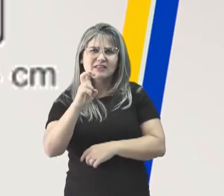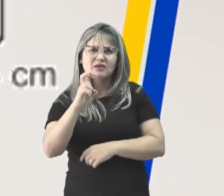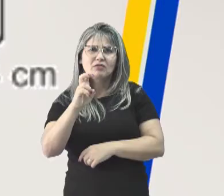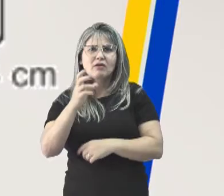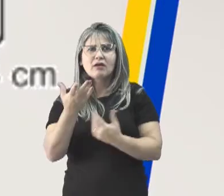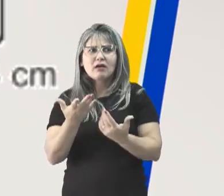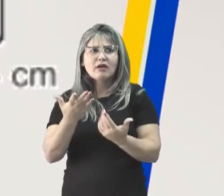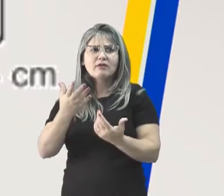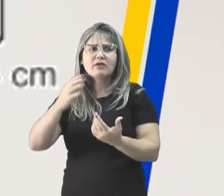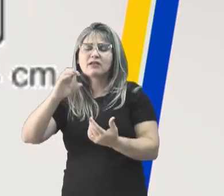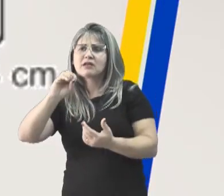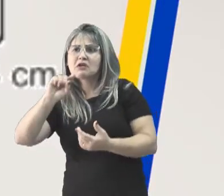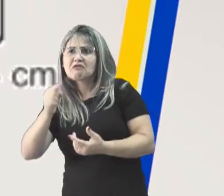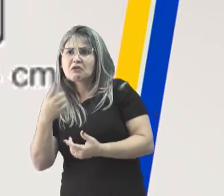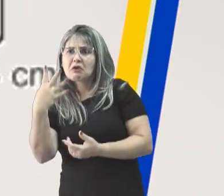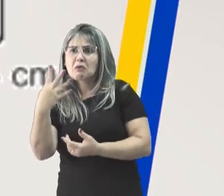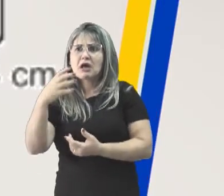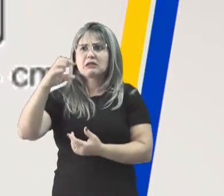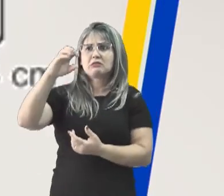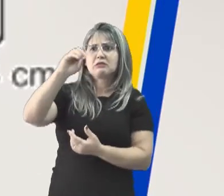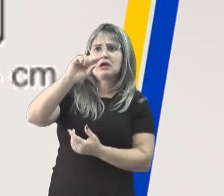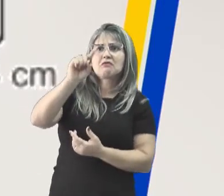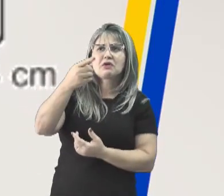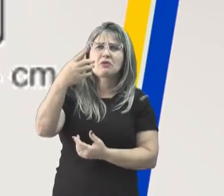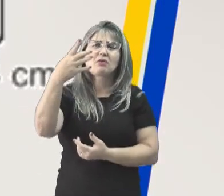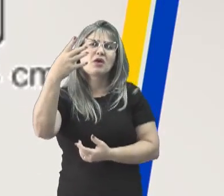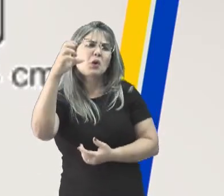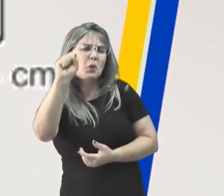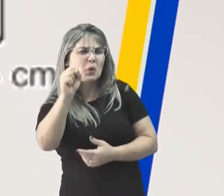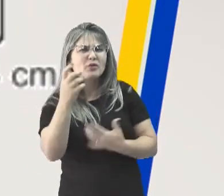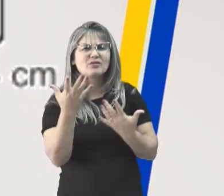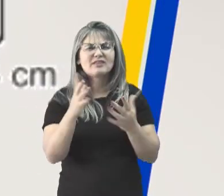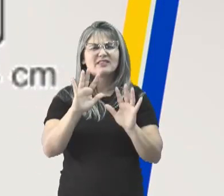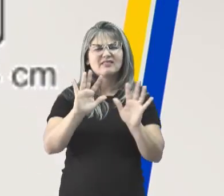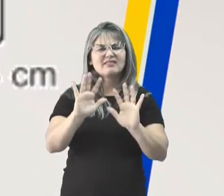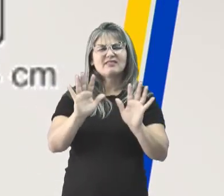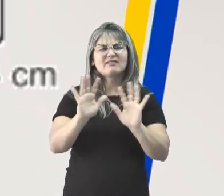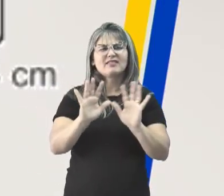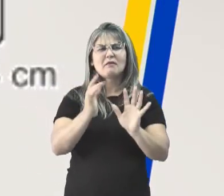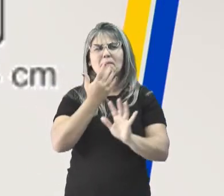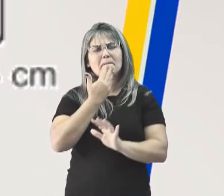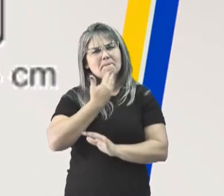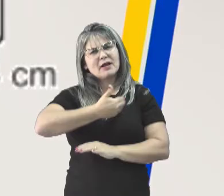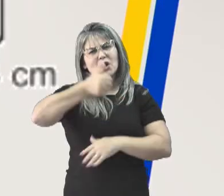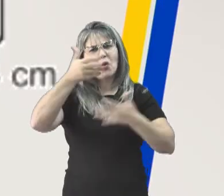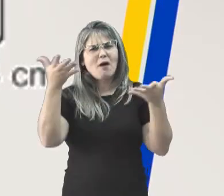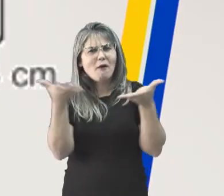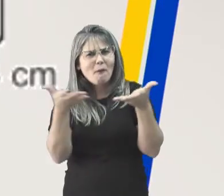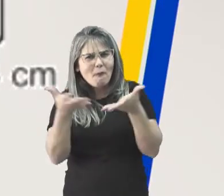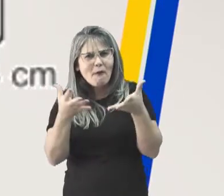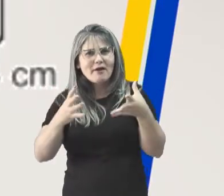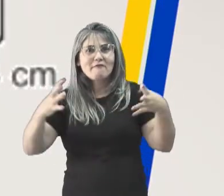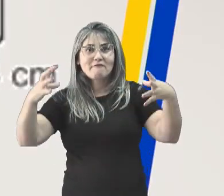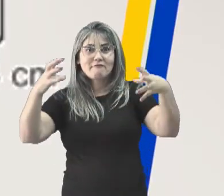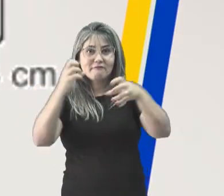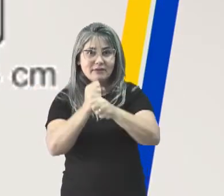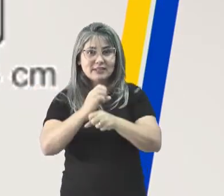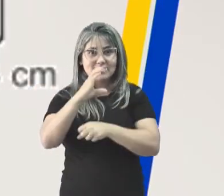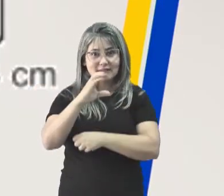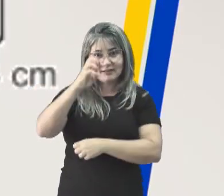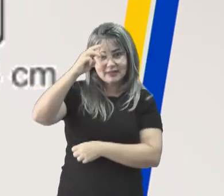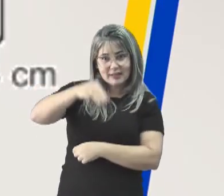vai ficar 0,8, ou seja, você vai trabalhar com números decimais e não é tão interessante, né? Então vamos facilitar a nossa vida? Vamos calcular o